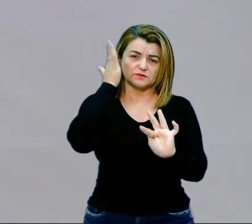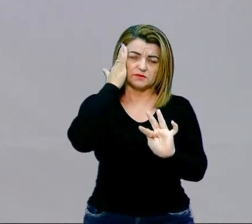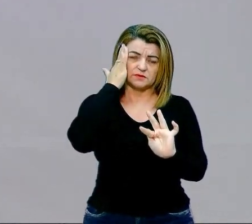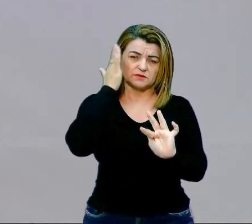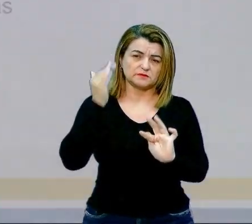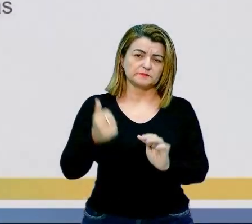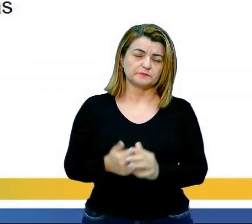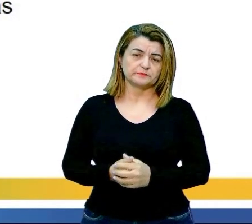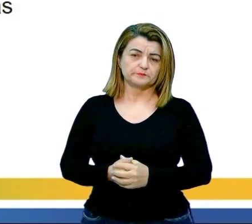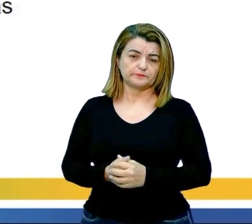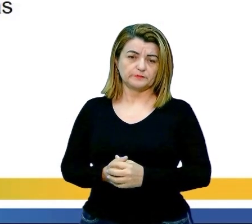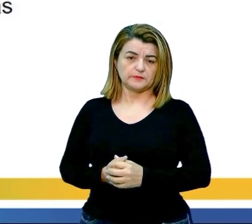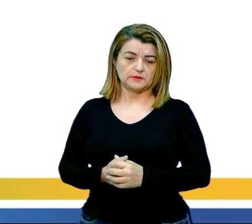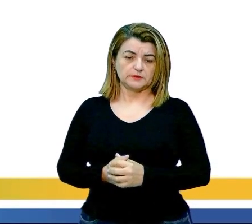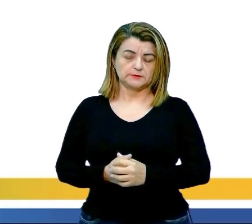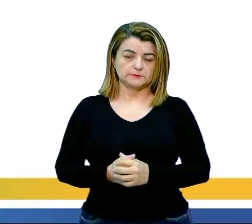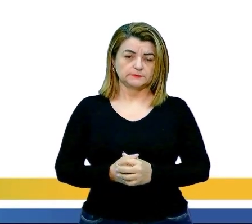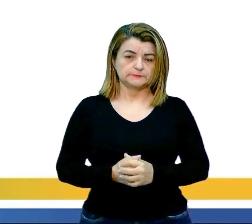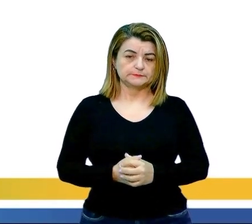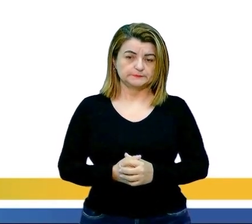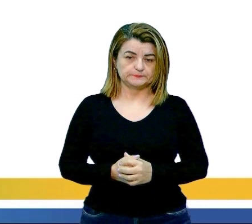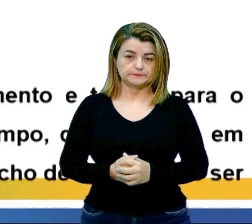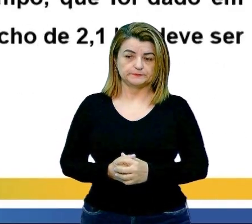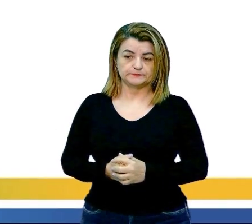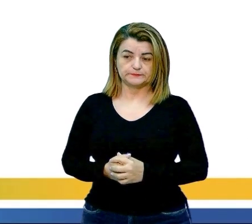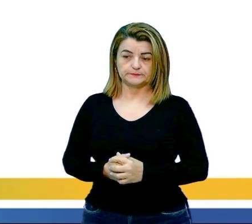entendida. Então vamos lá.